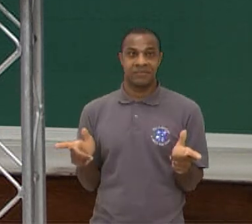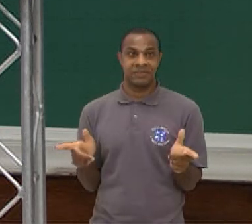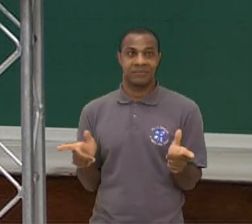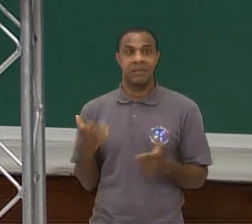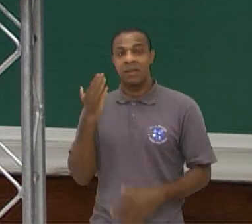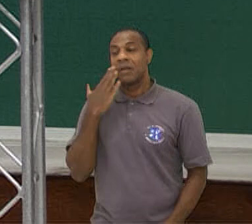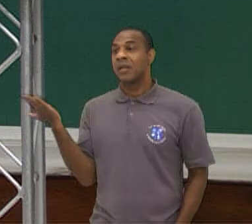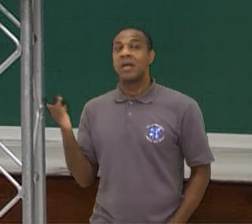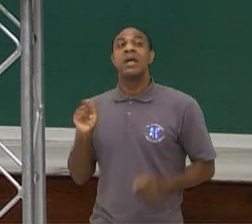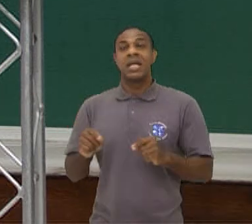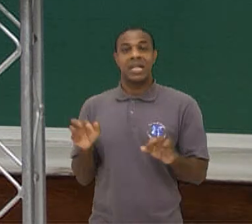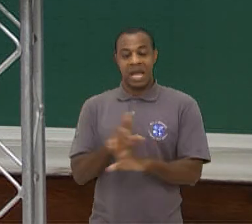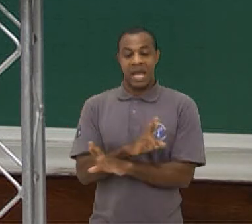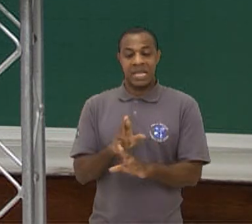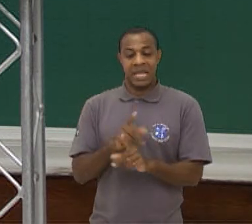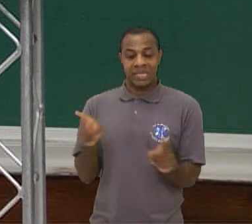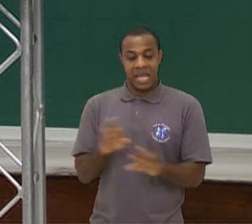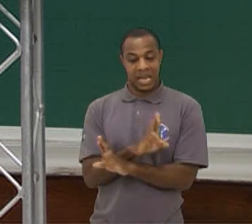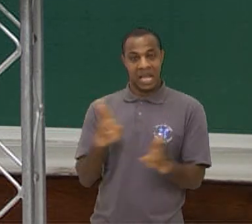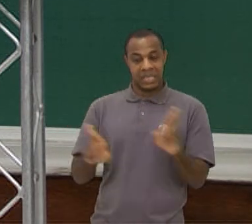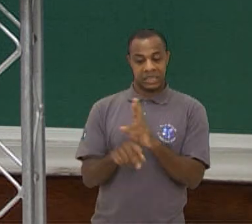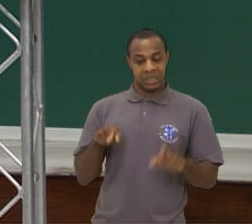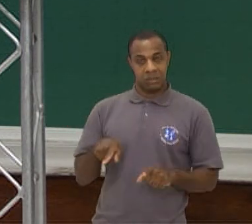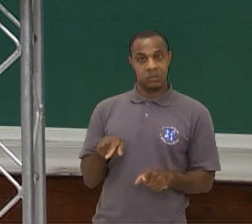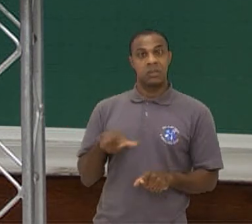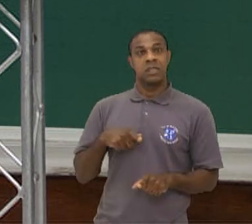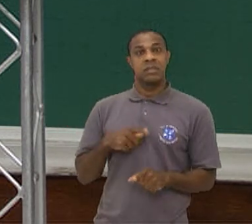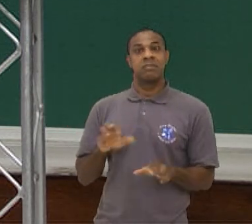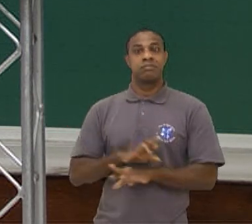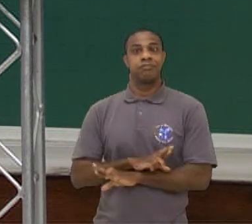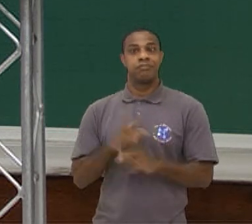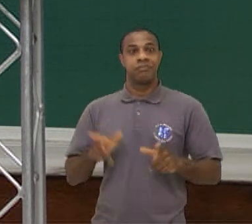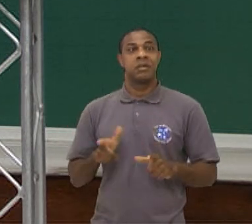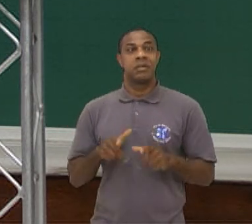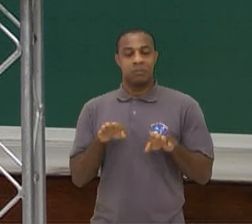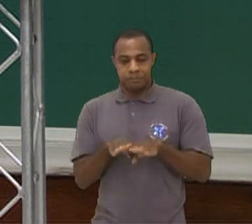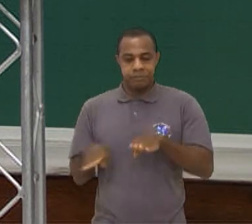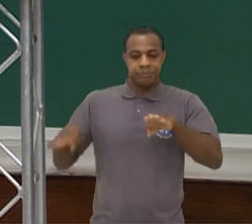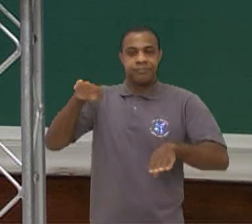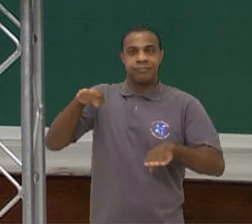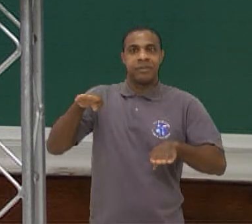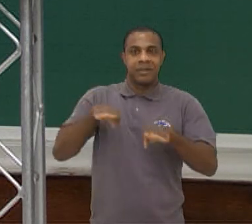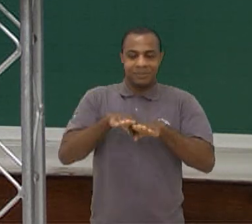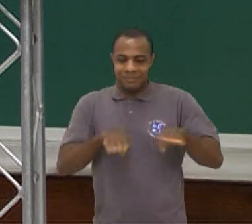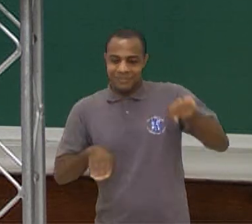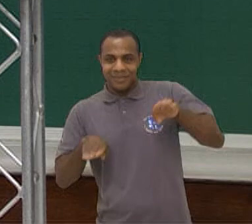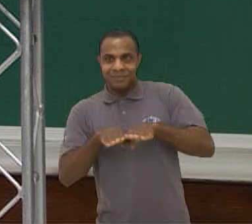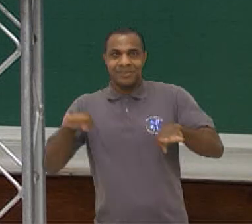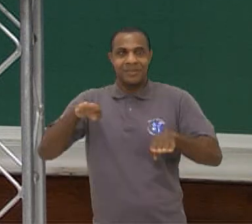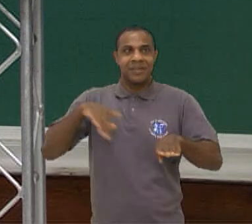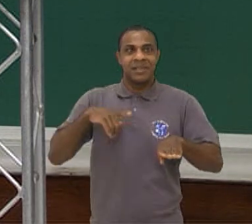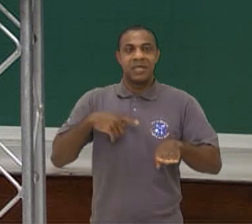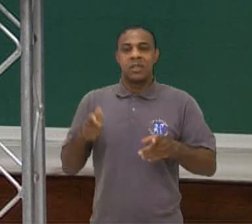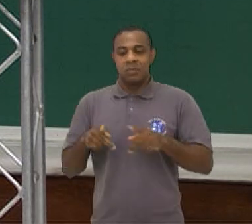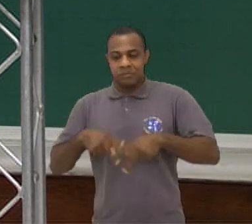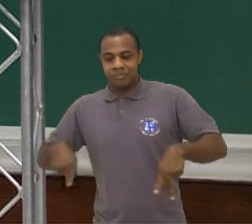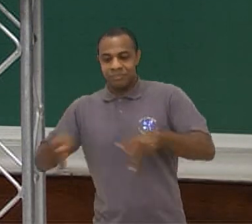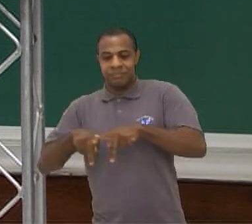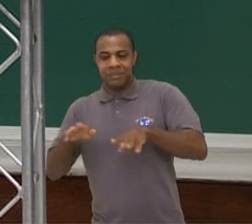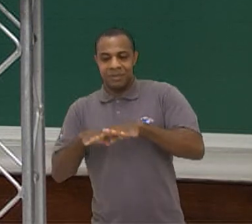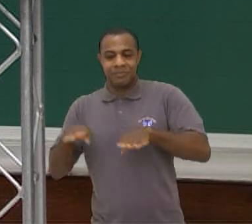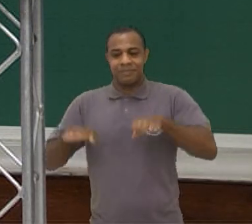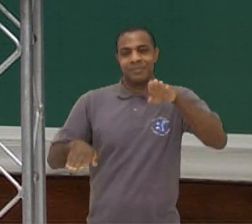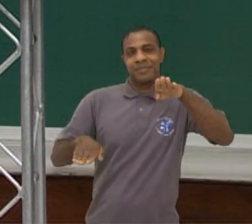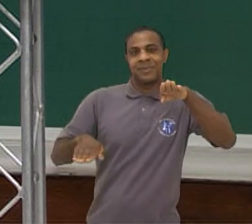essa relação do trabalho, que é uma relação de desigualdade, porque uns têm a propriedade de algo que outros não têm,